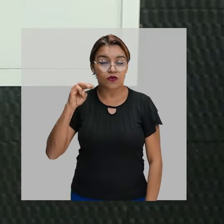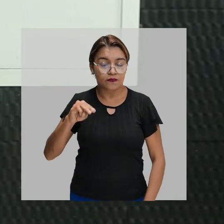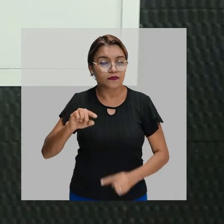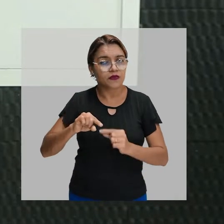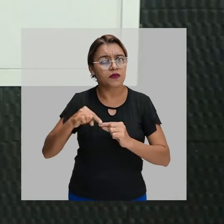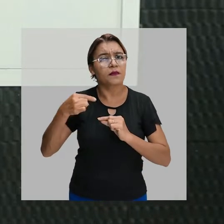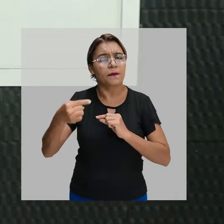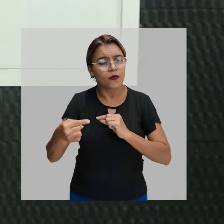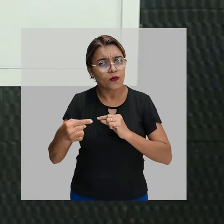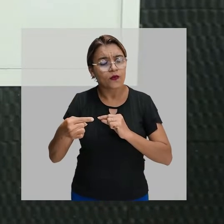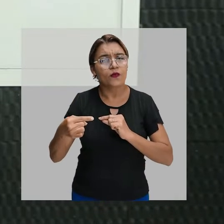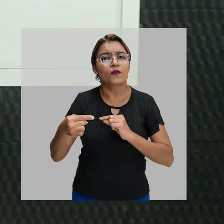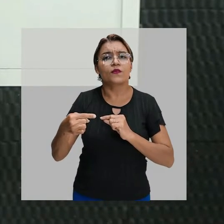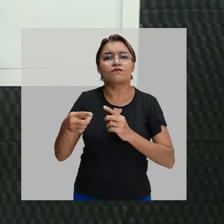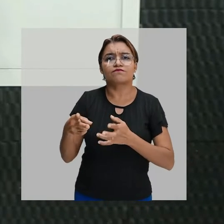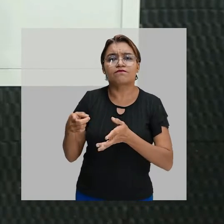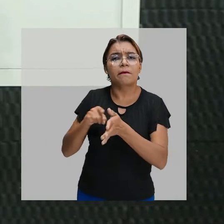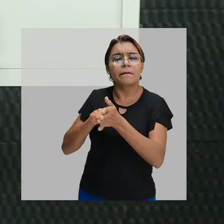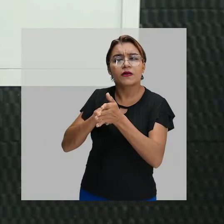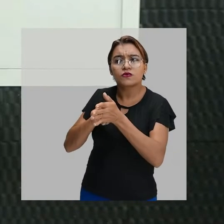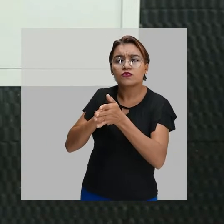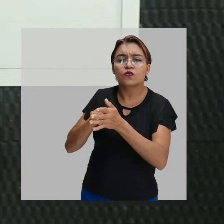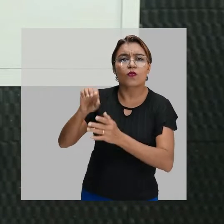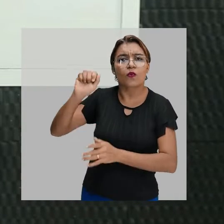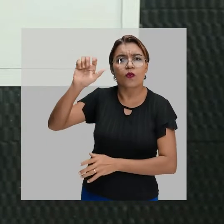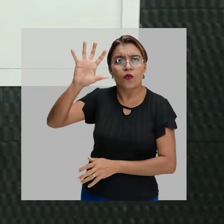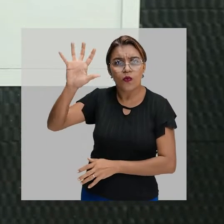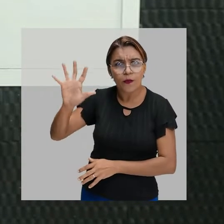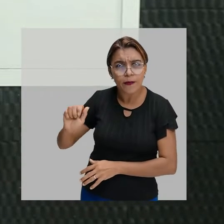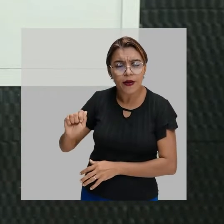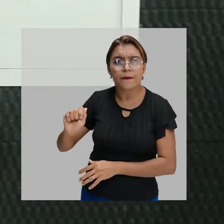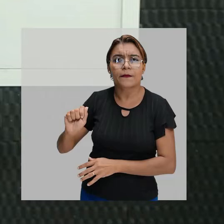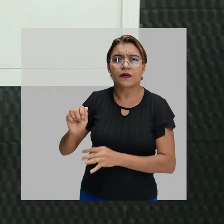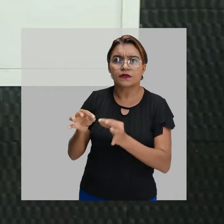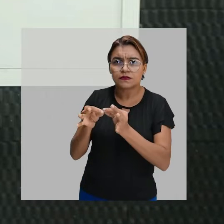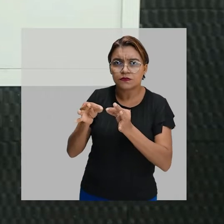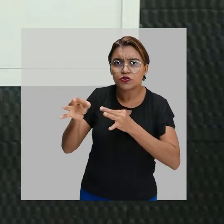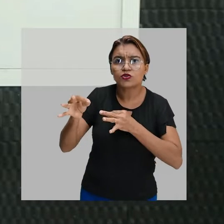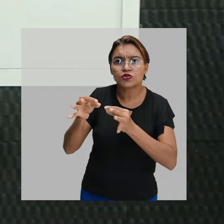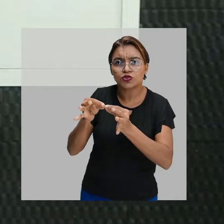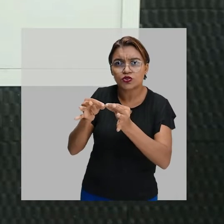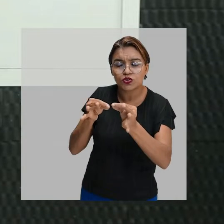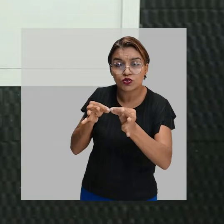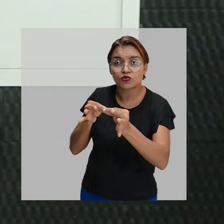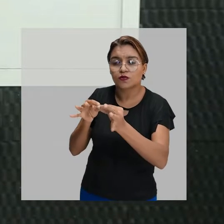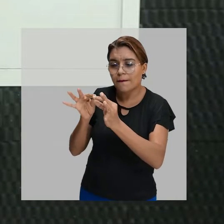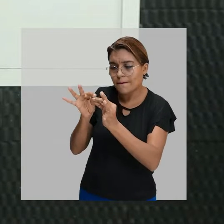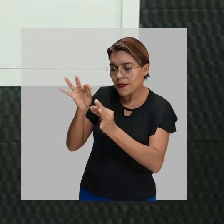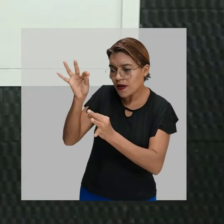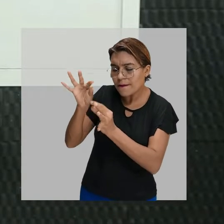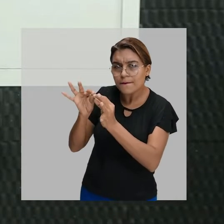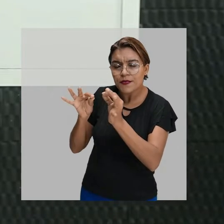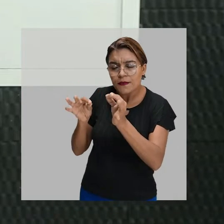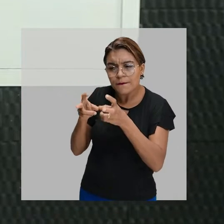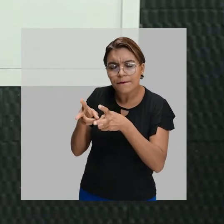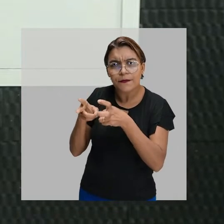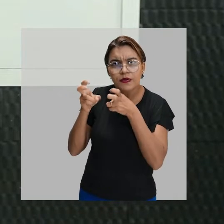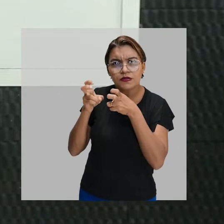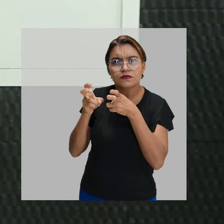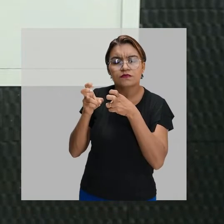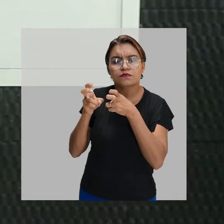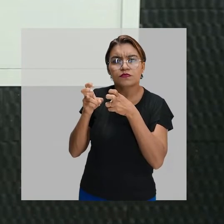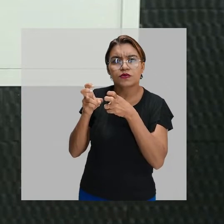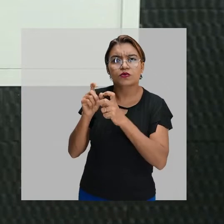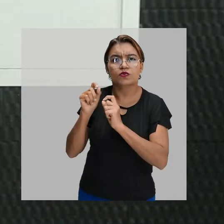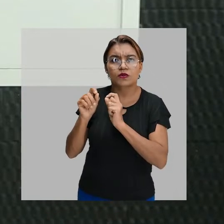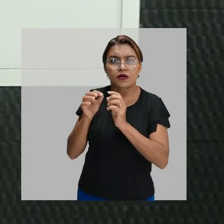depois ele pegou um mapa né e fez mediu essa distância no mapa e ele percebeu que